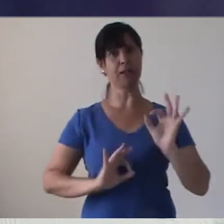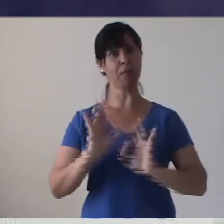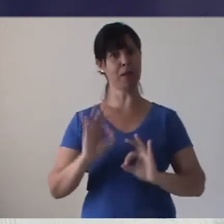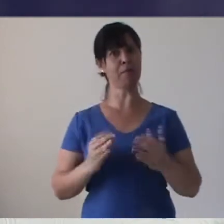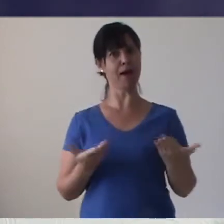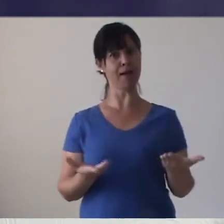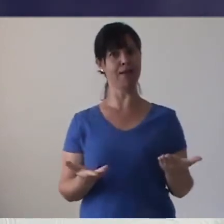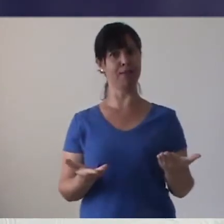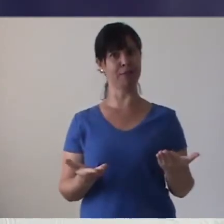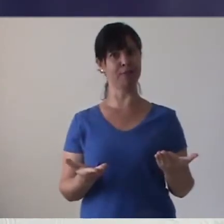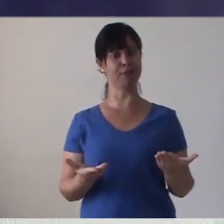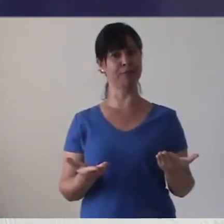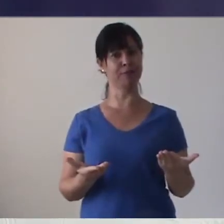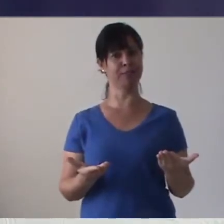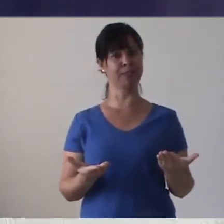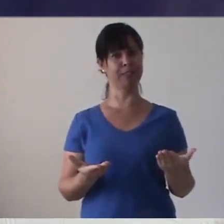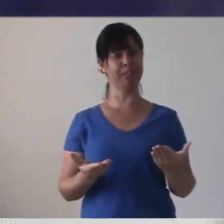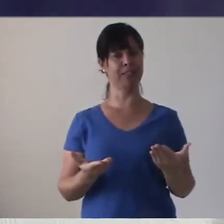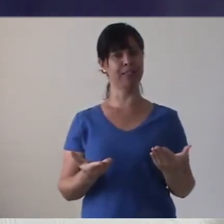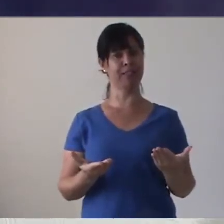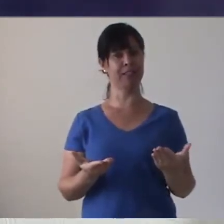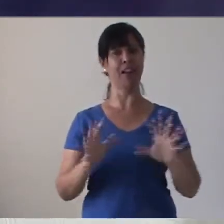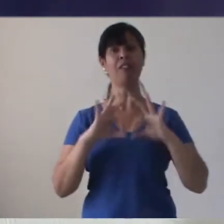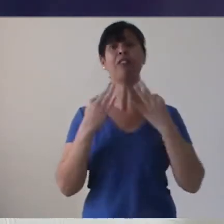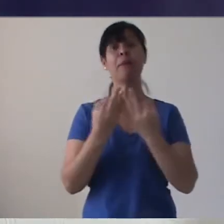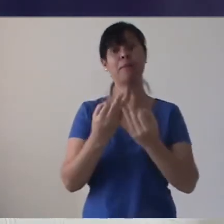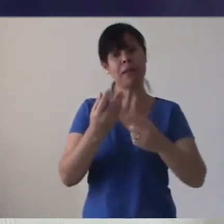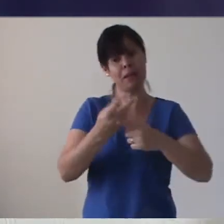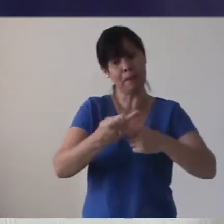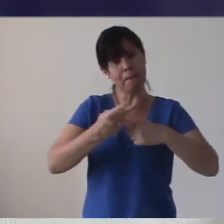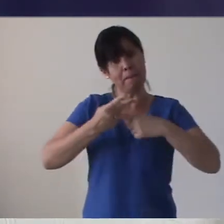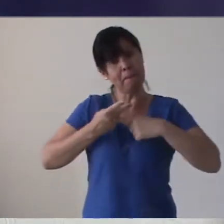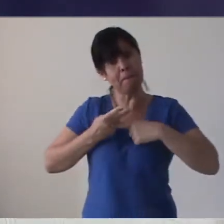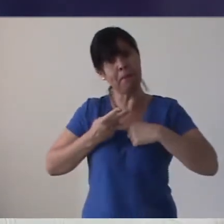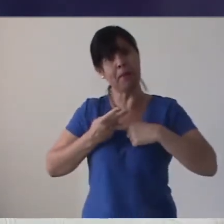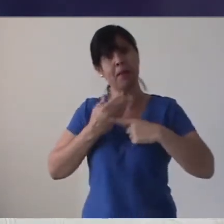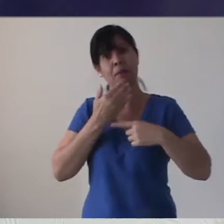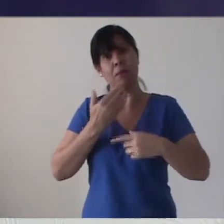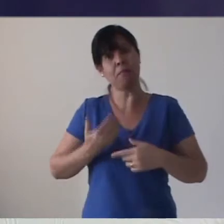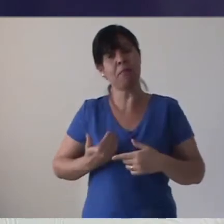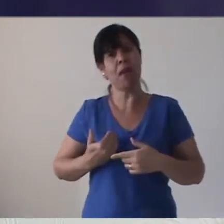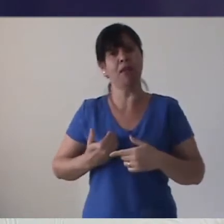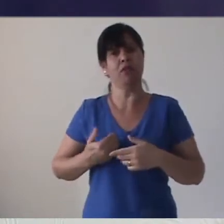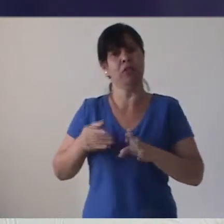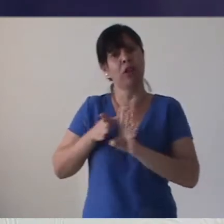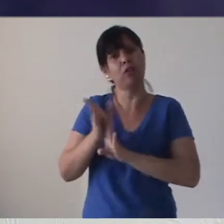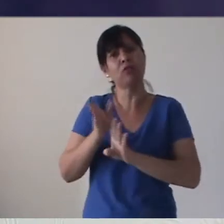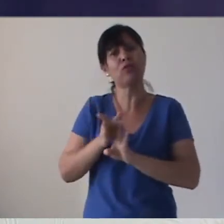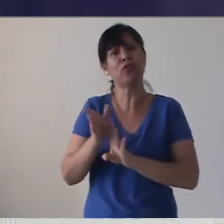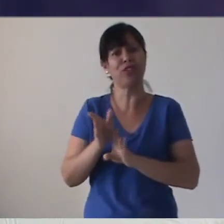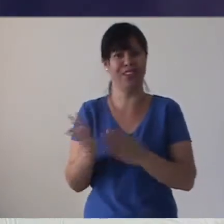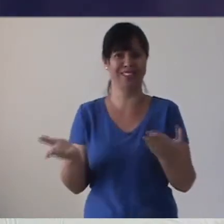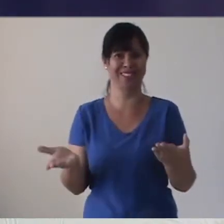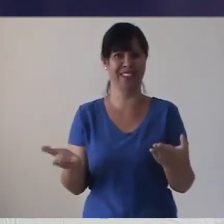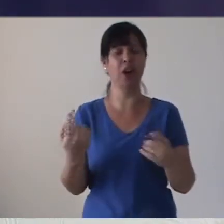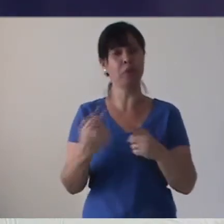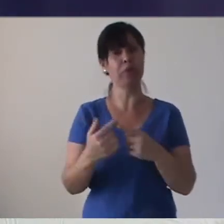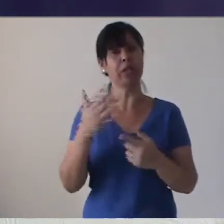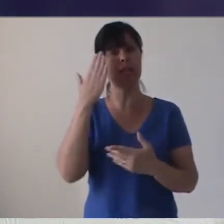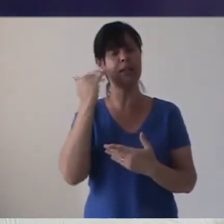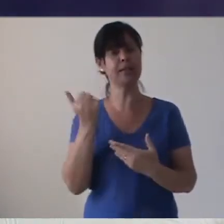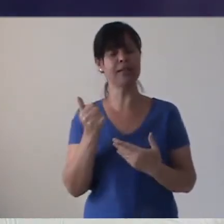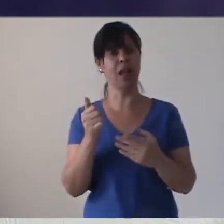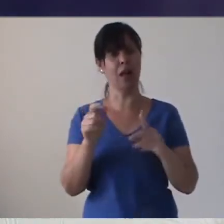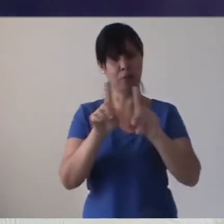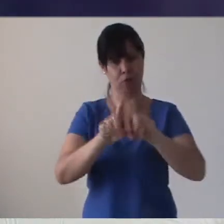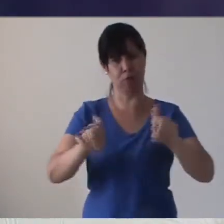isso. Tem pai que pede na consultoria aulas para poder mexer na tecnologia, porque ele sabe ligar o computador, mas ele não